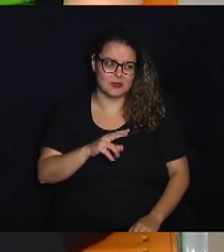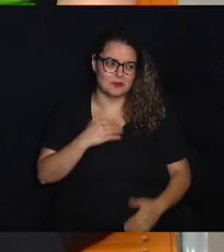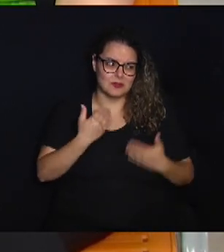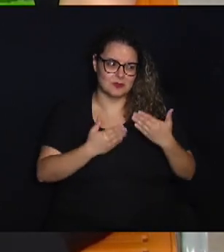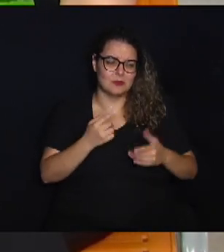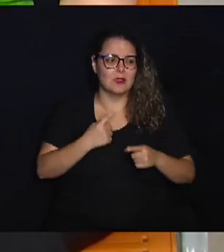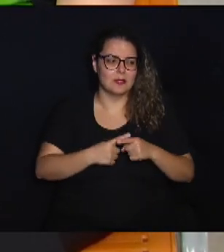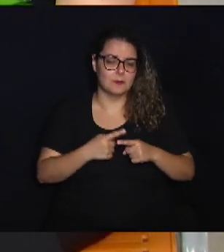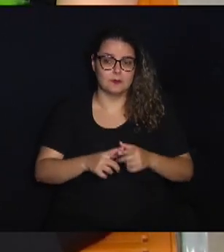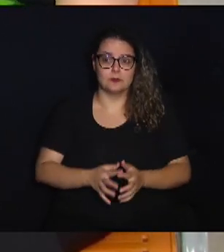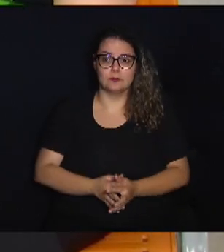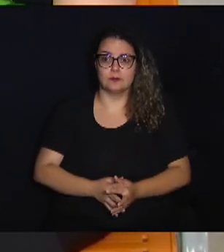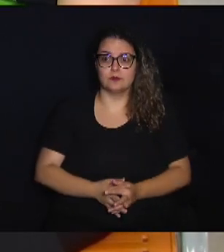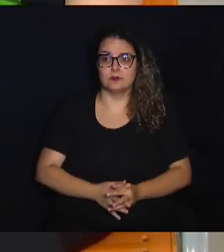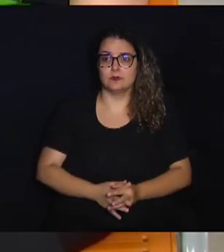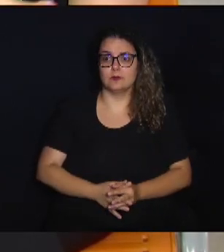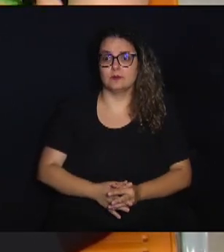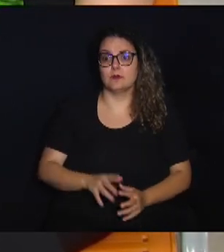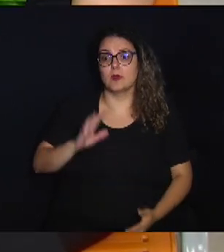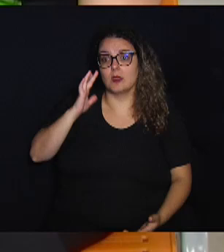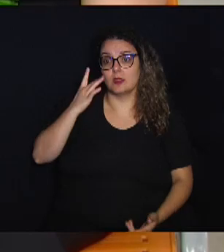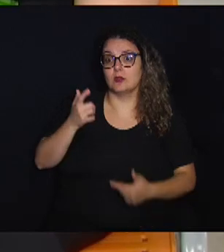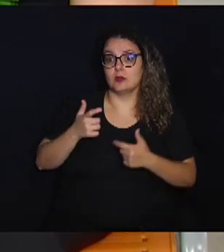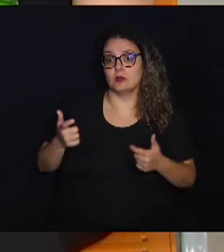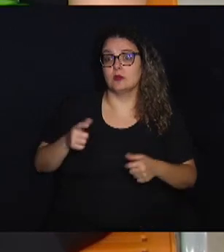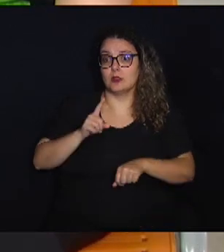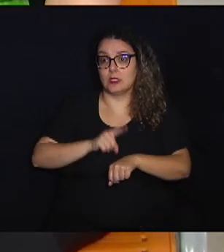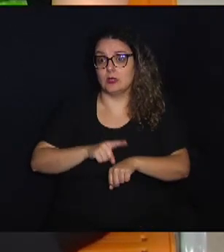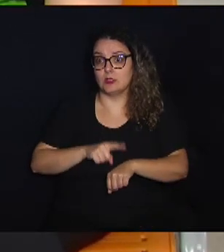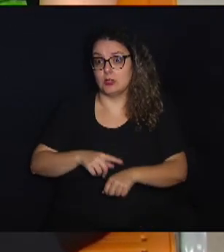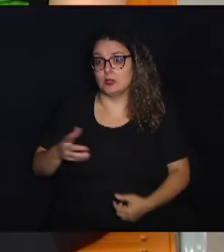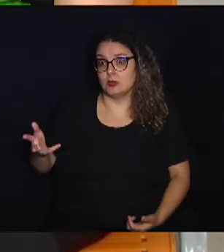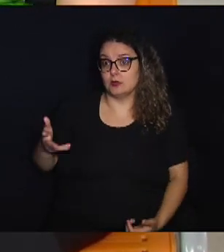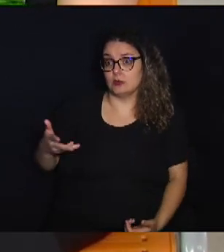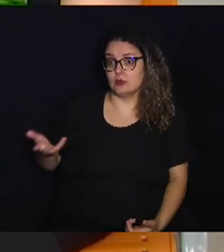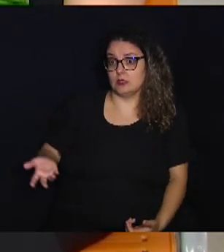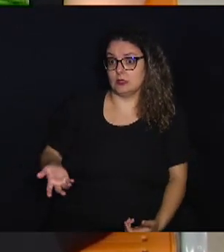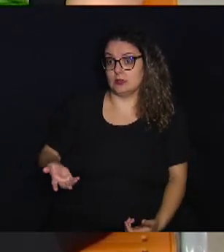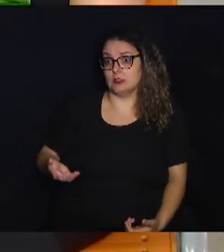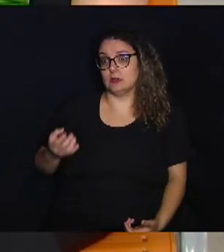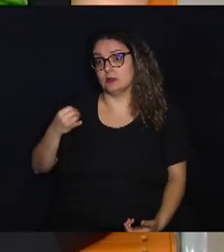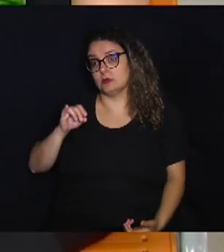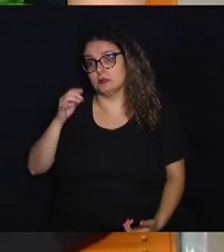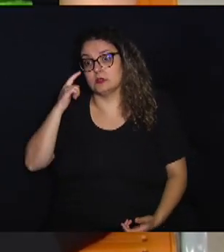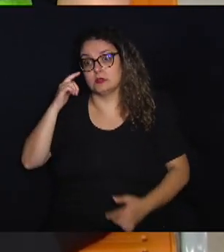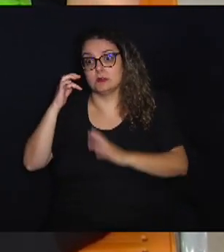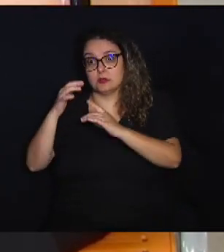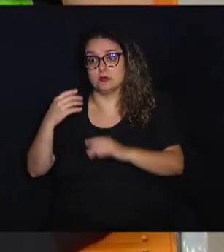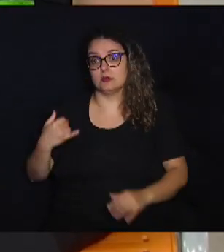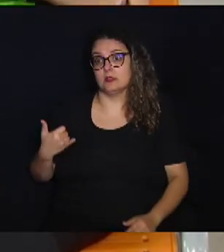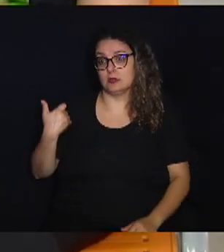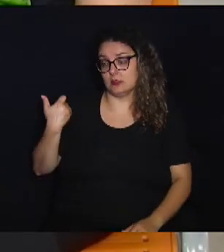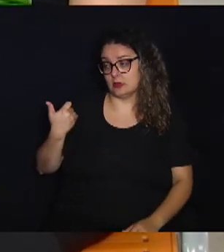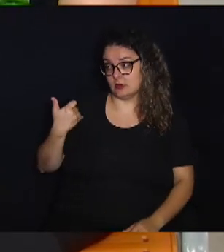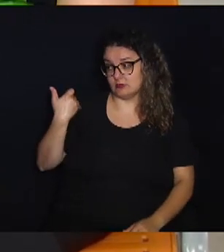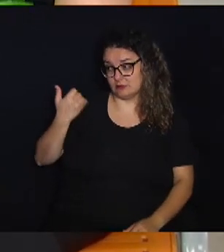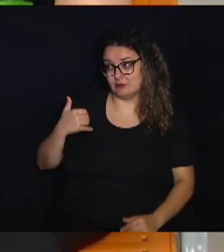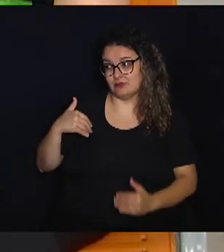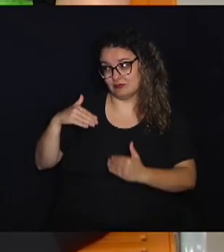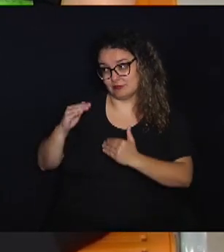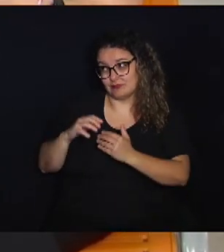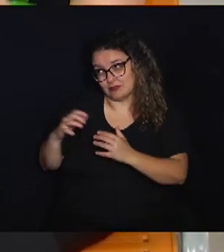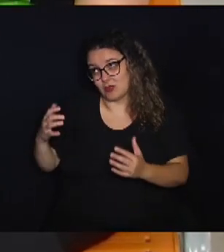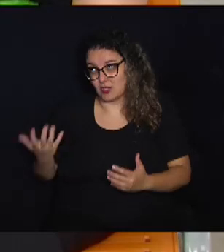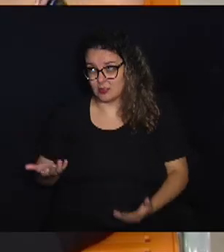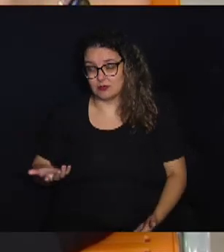quê? Acho que grande parte é o nosso tempo bastante corrido, né? Então, se a gente pensar na vida adulta, nossa vida se restringe